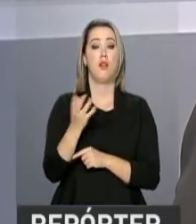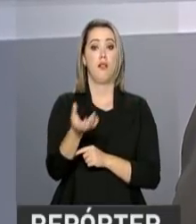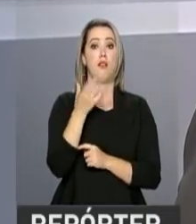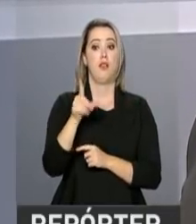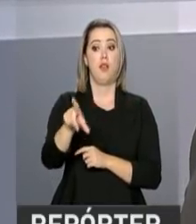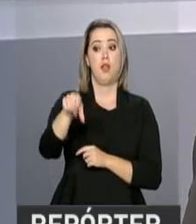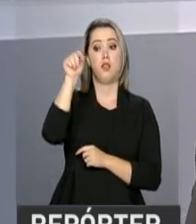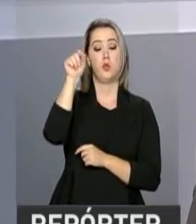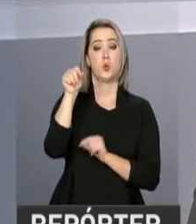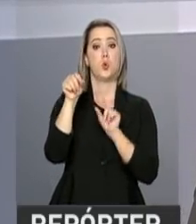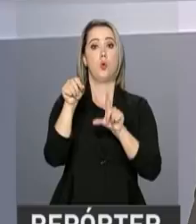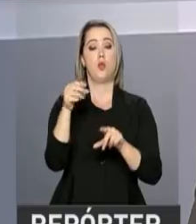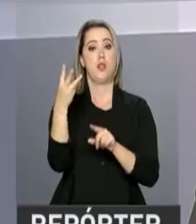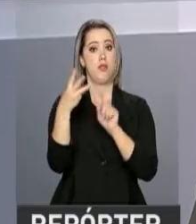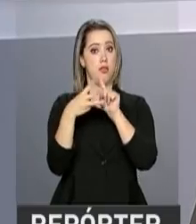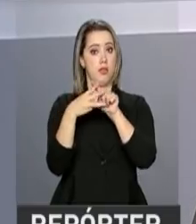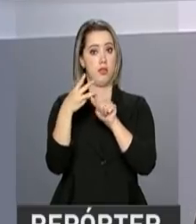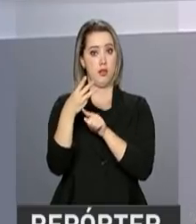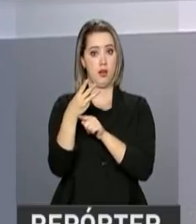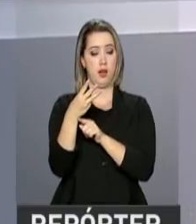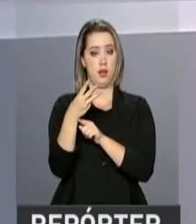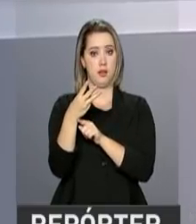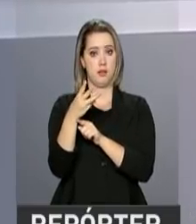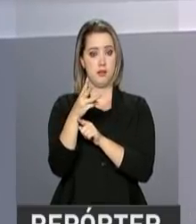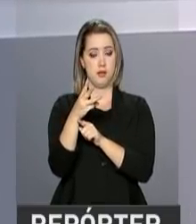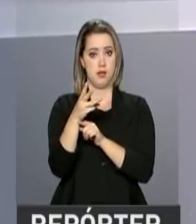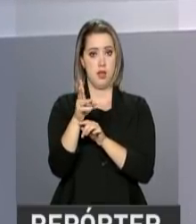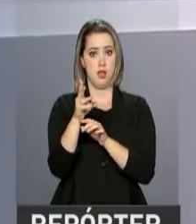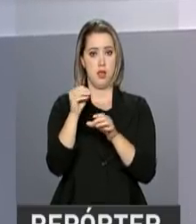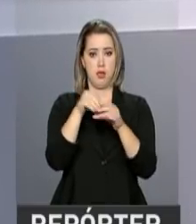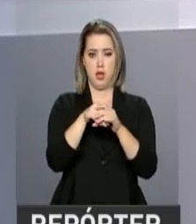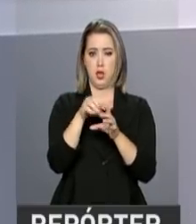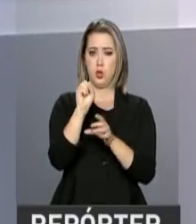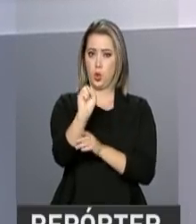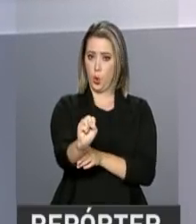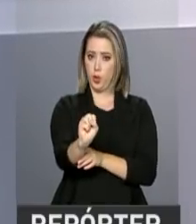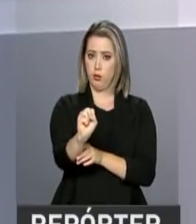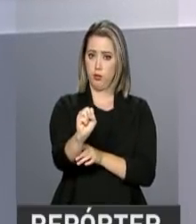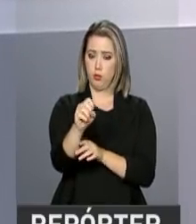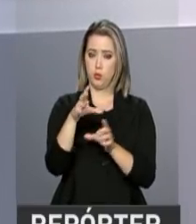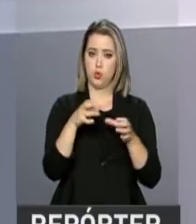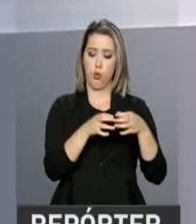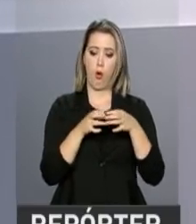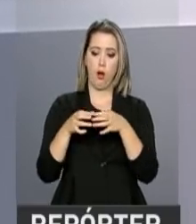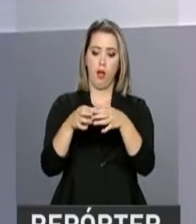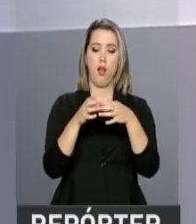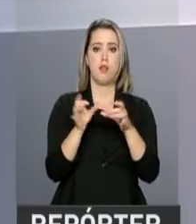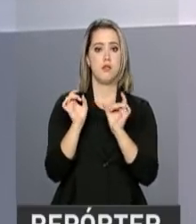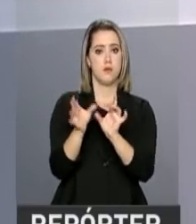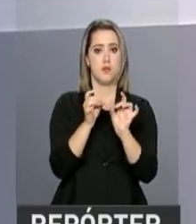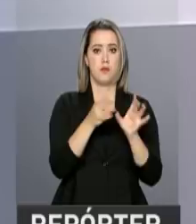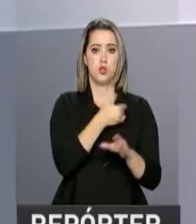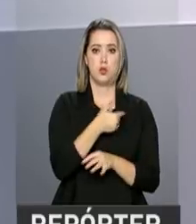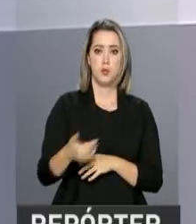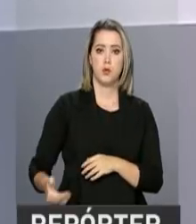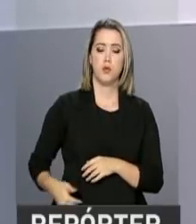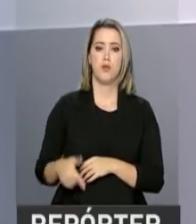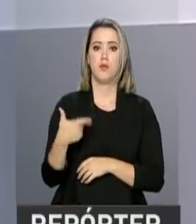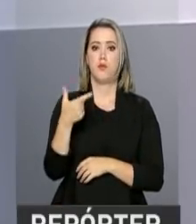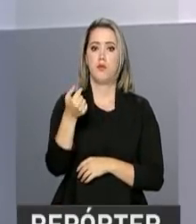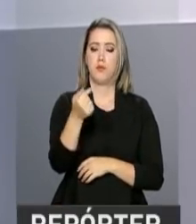em três das oito área oito áreas de exploração do pré sal que vão ser leiloadas pelo governo em